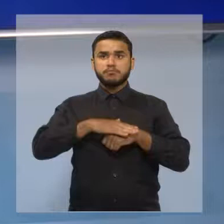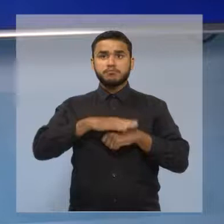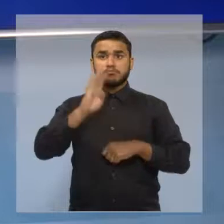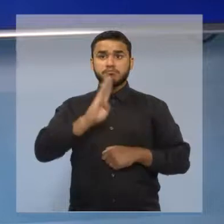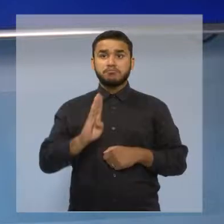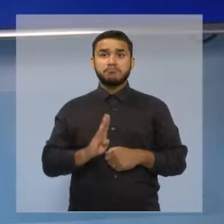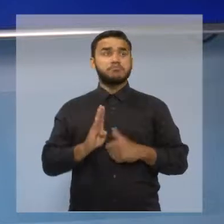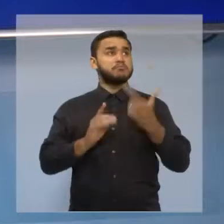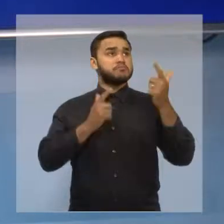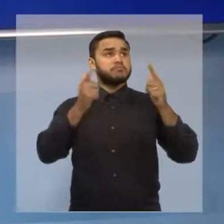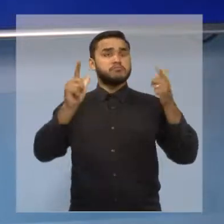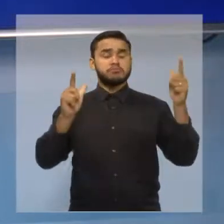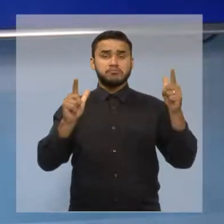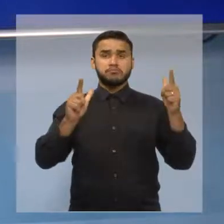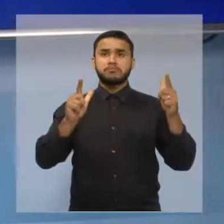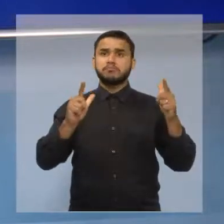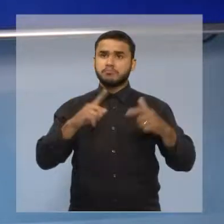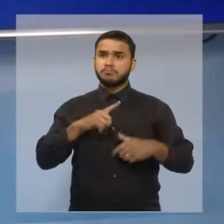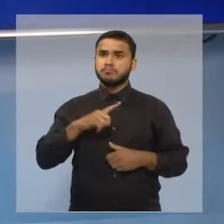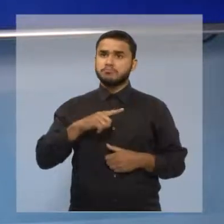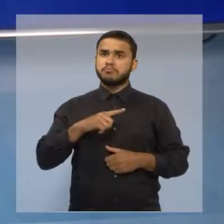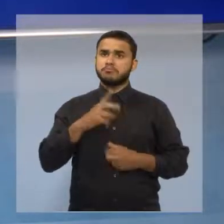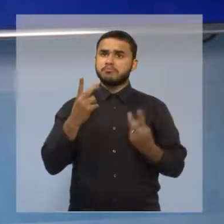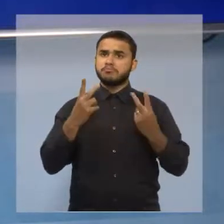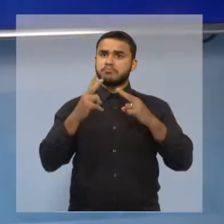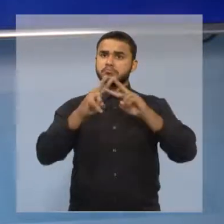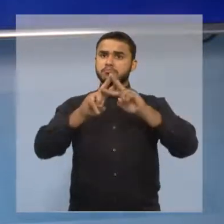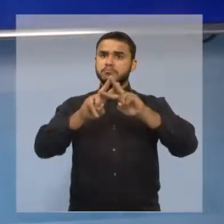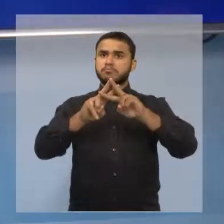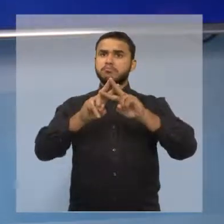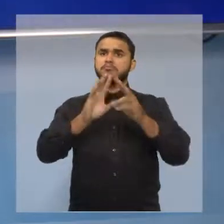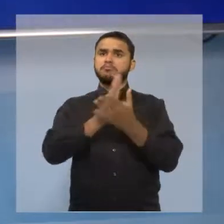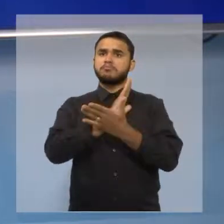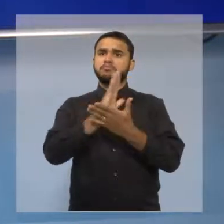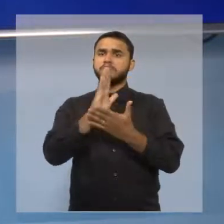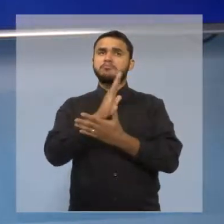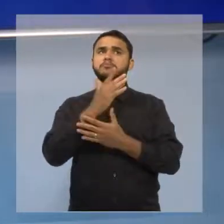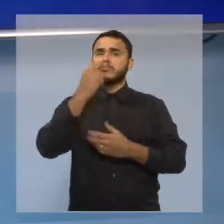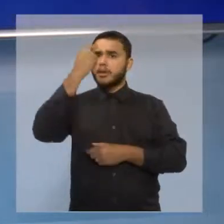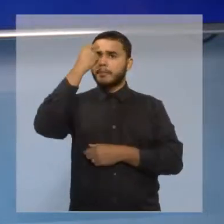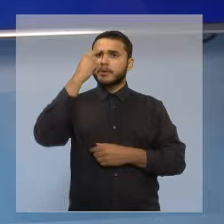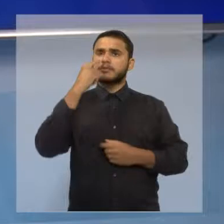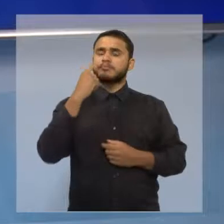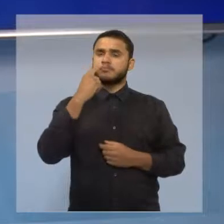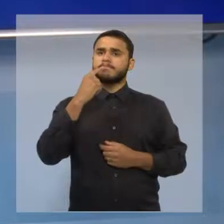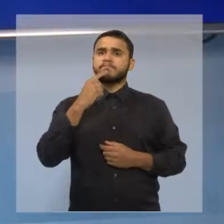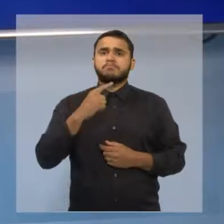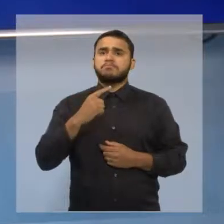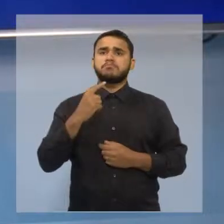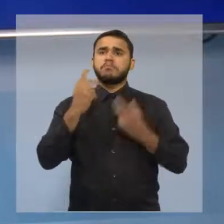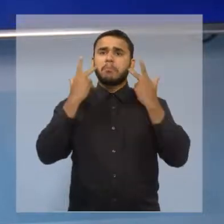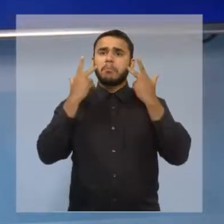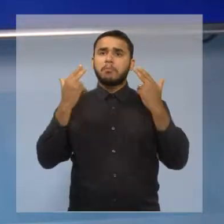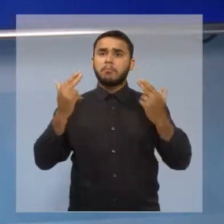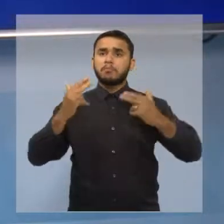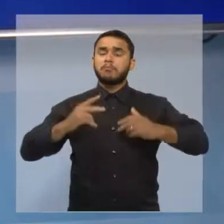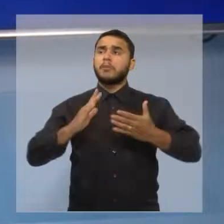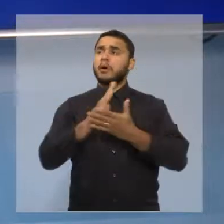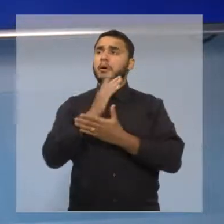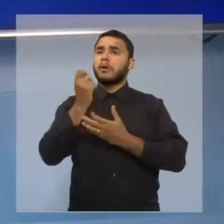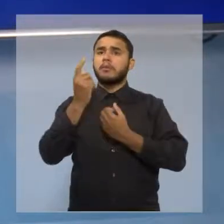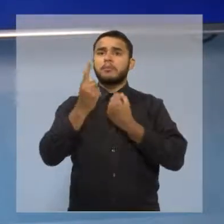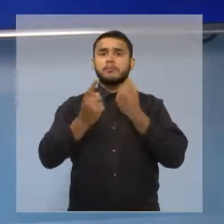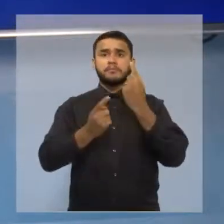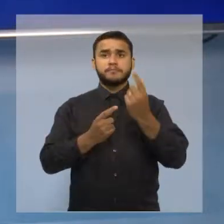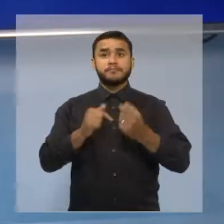as aplicadas aqui no Brasil, a prisão é a exceção. No Brasil, nos últimos 5 anos,